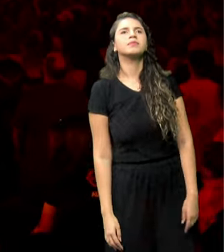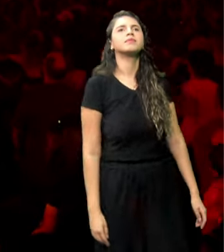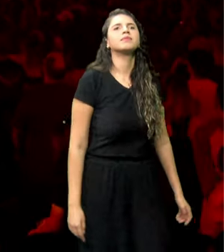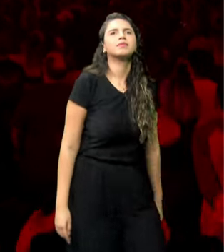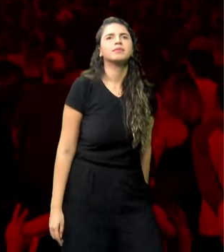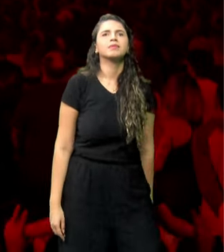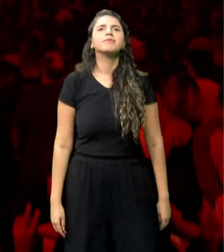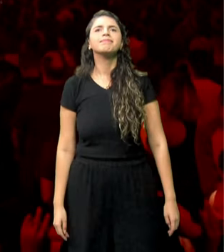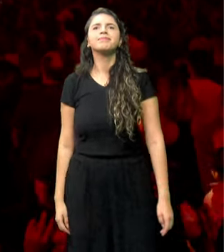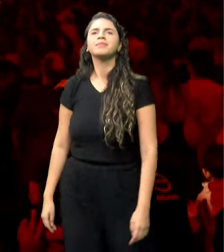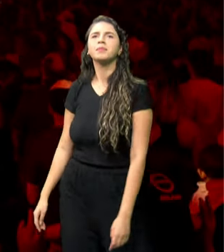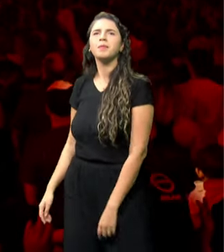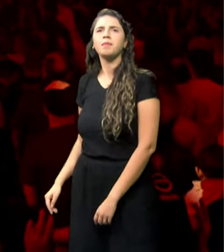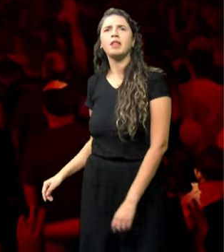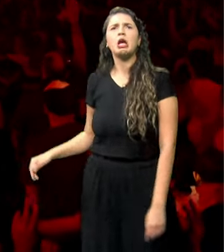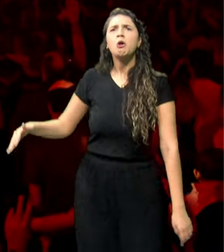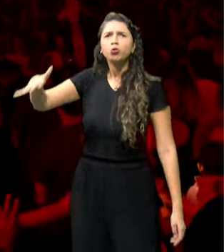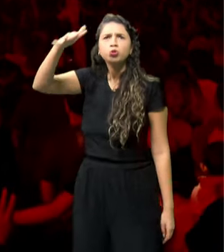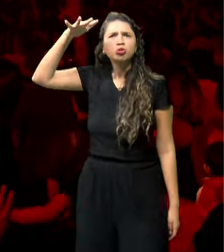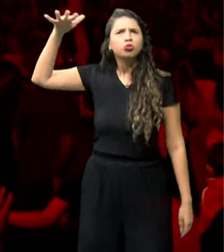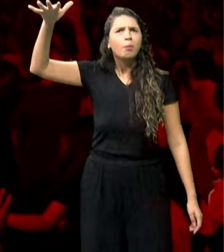se ativa o